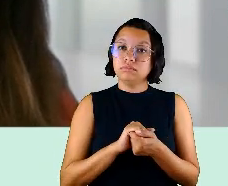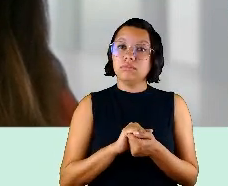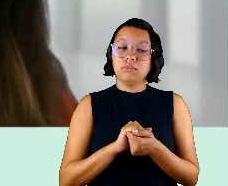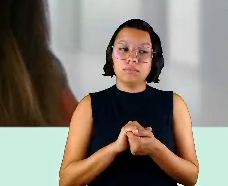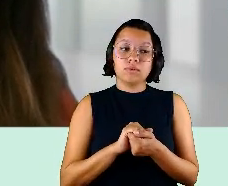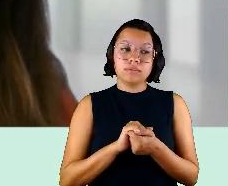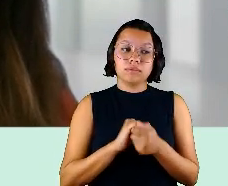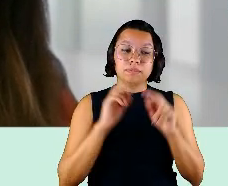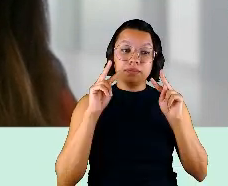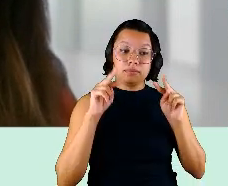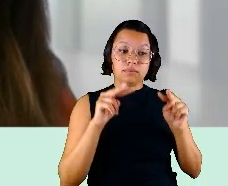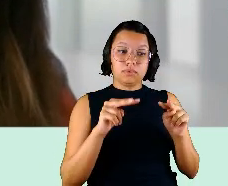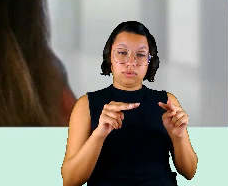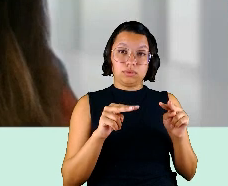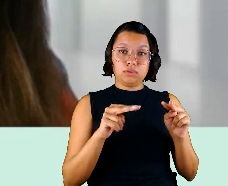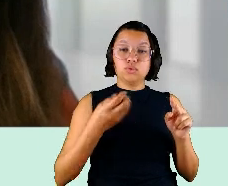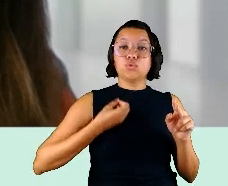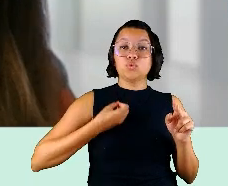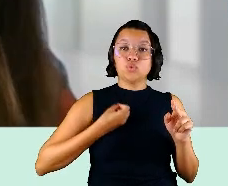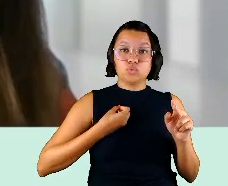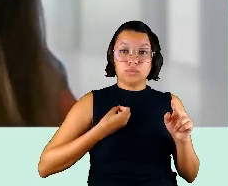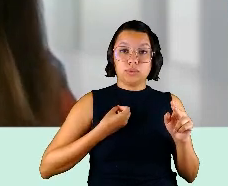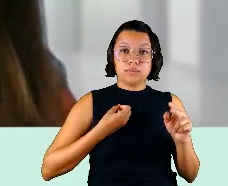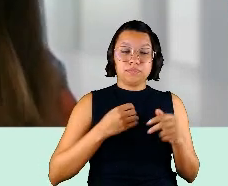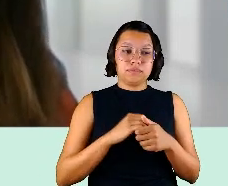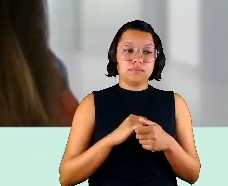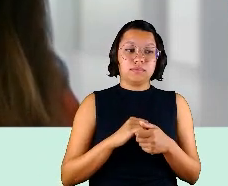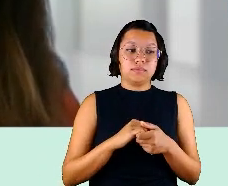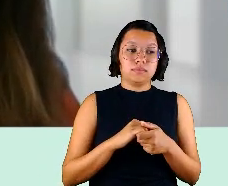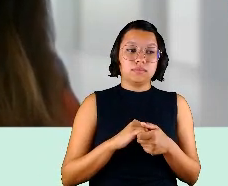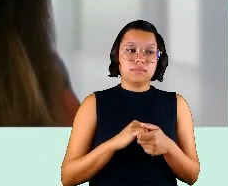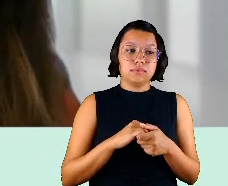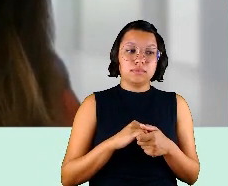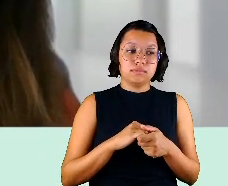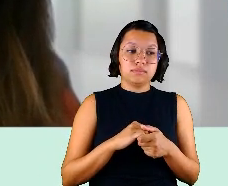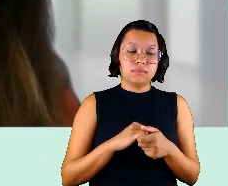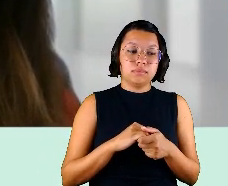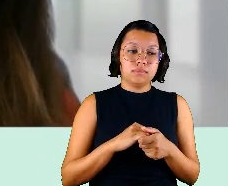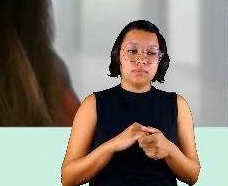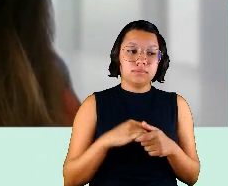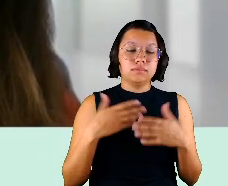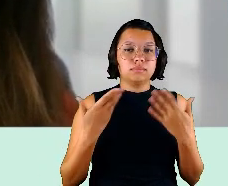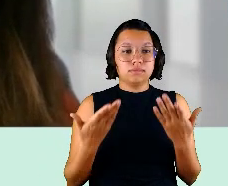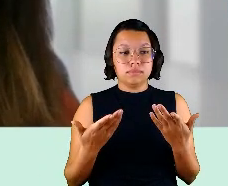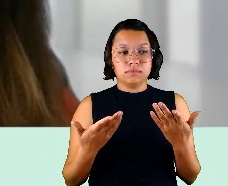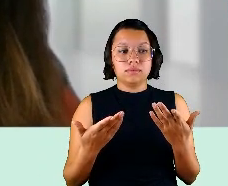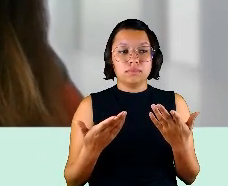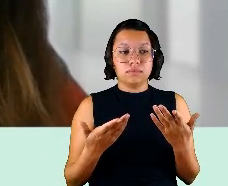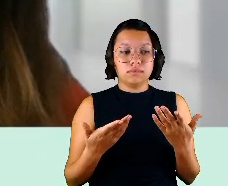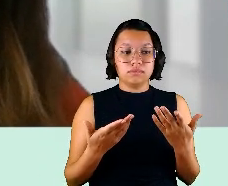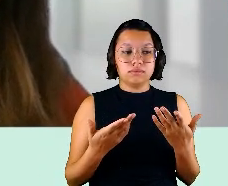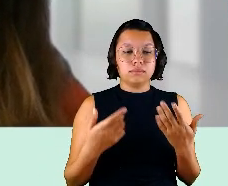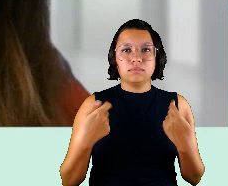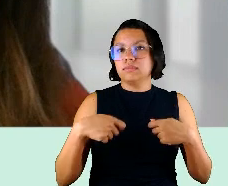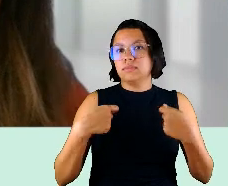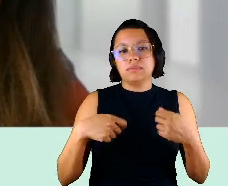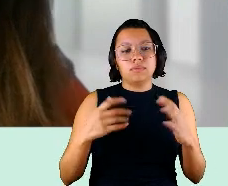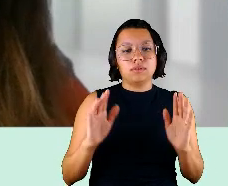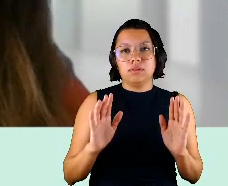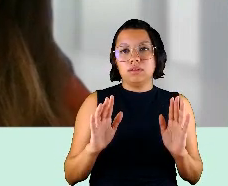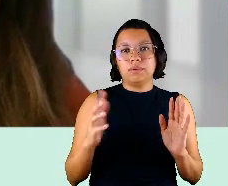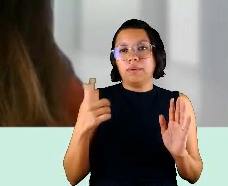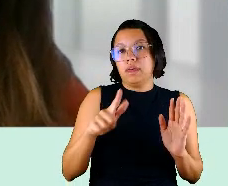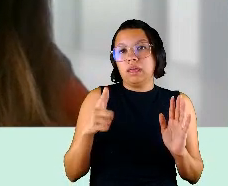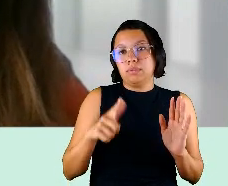do ponto de vista dos números, né? E aí, não precisa